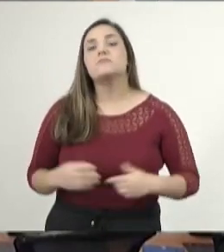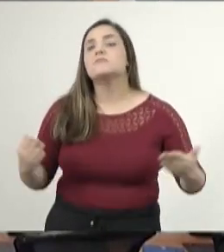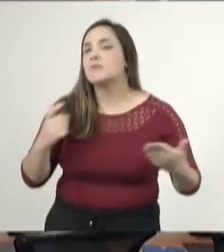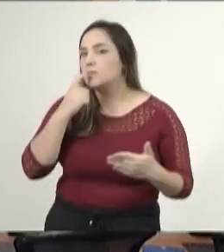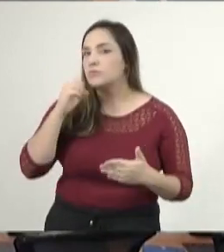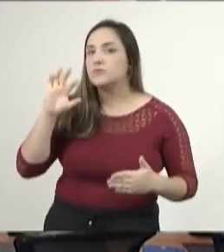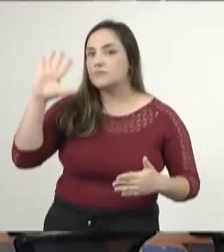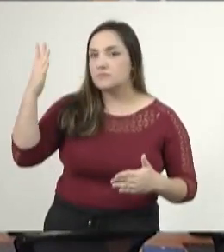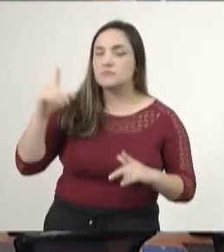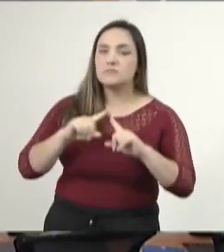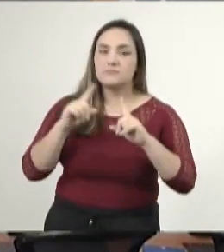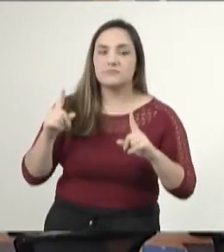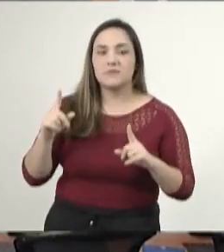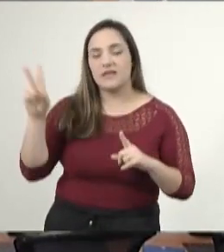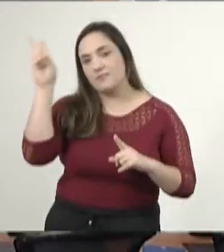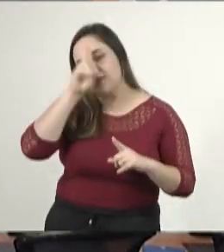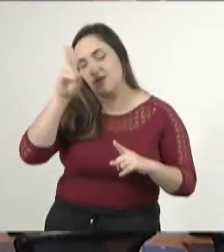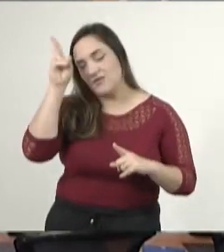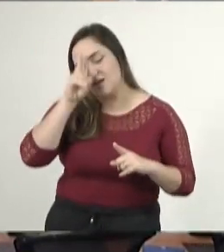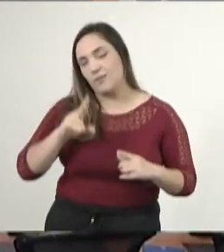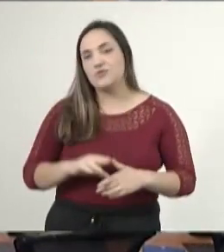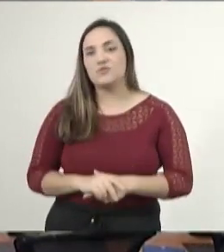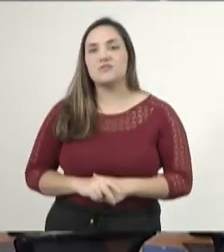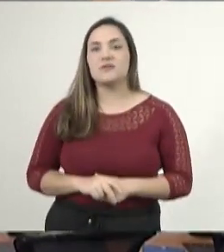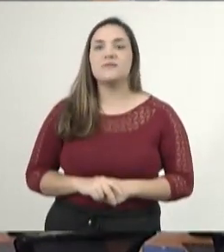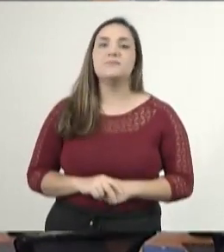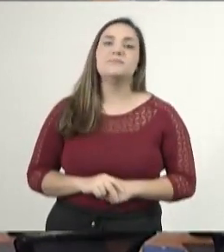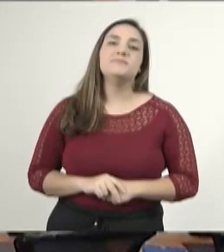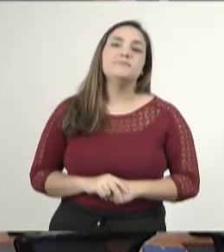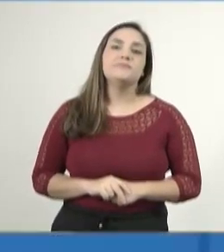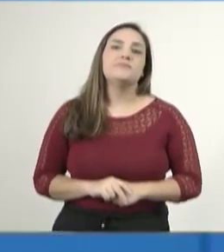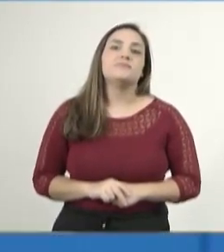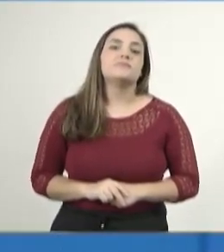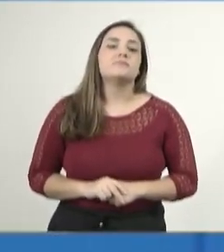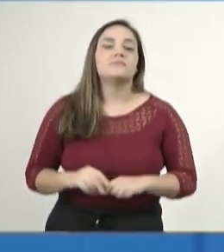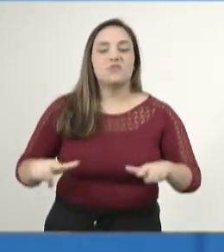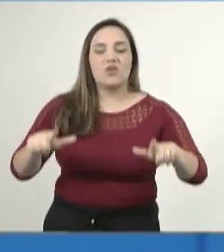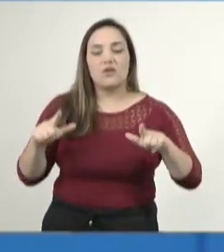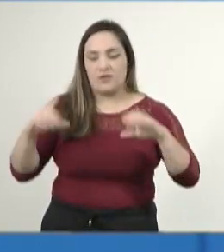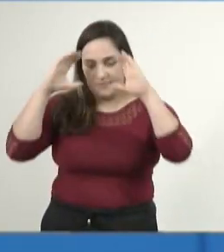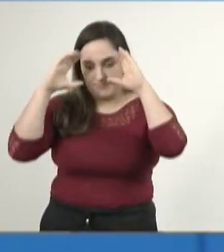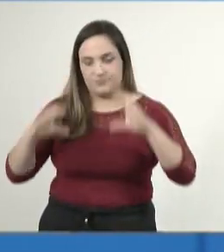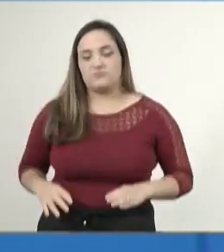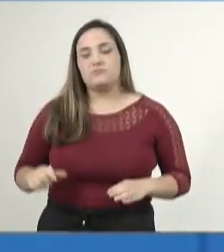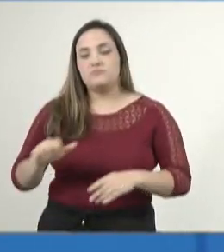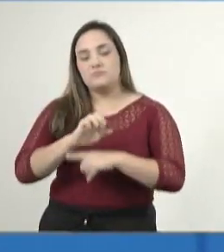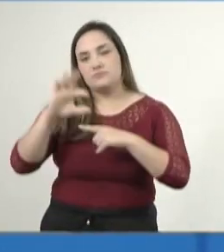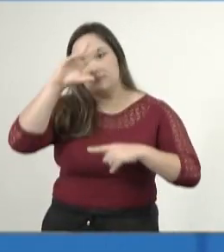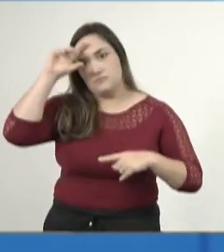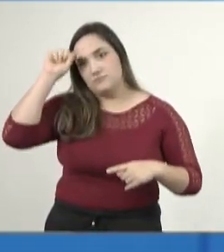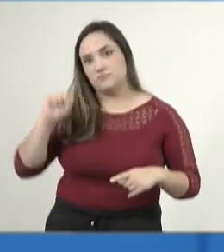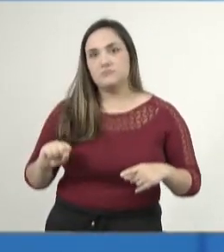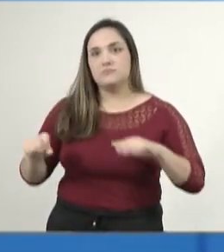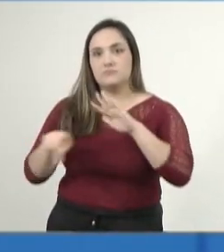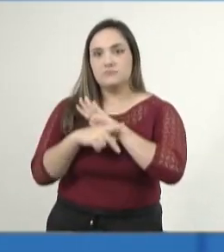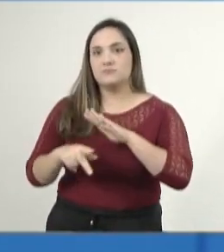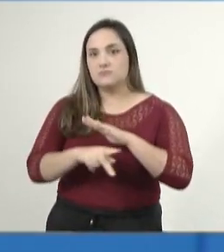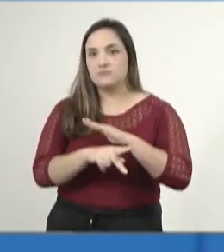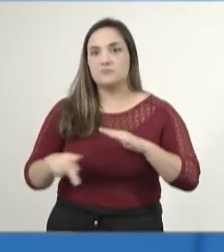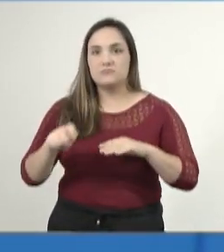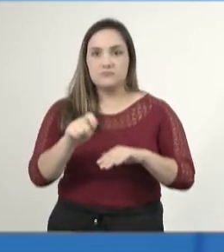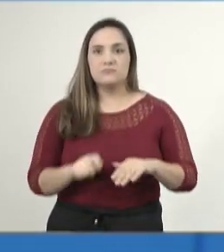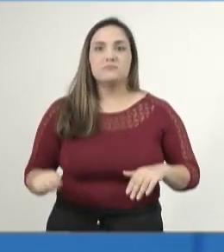mas a gente está relembrando aqui, os deputados entregaram uma moção um título de cidadão sul-mato-grossense ao presidente da Associação